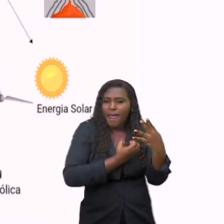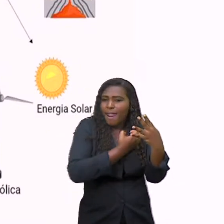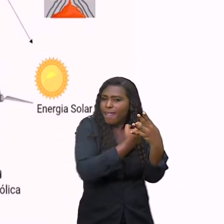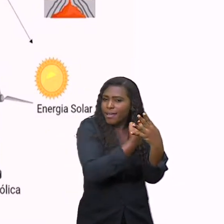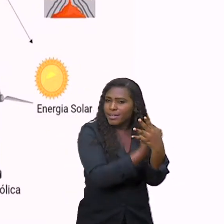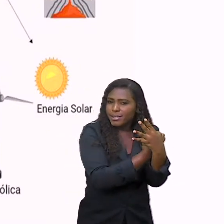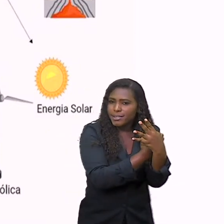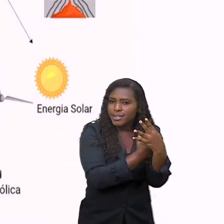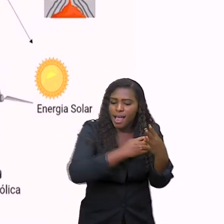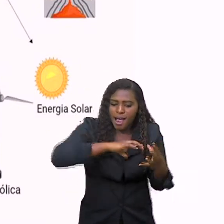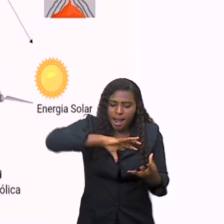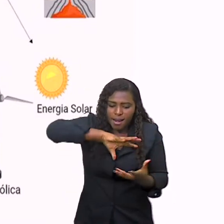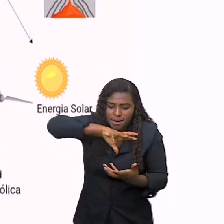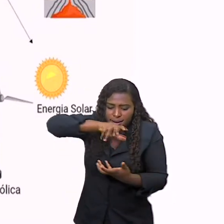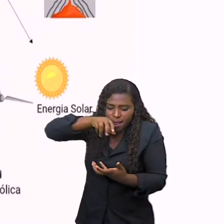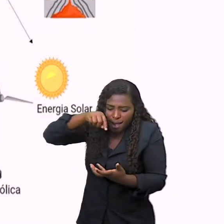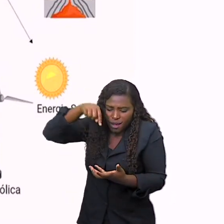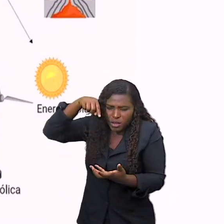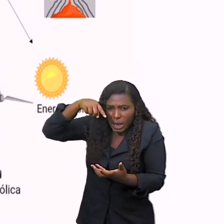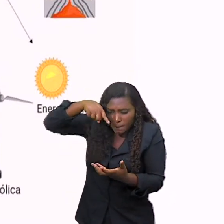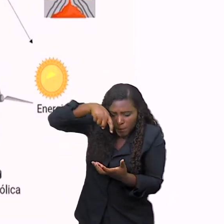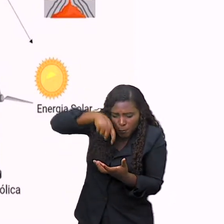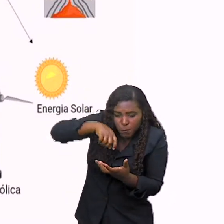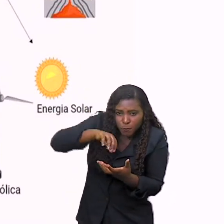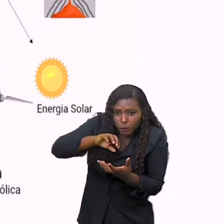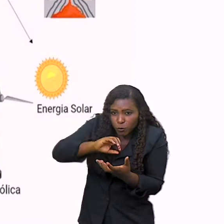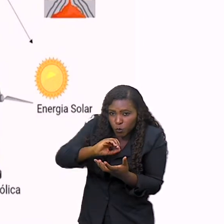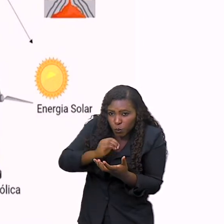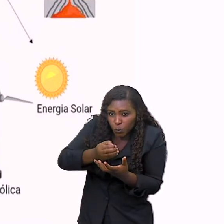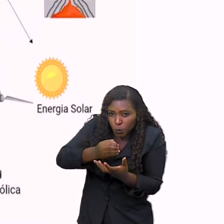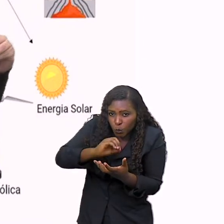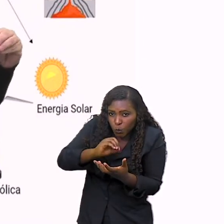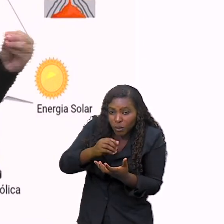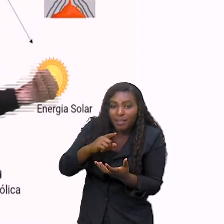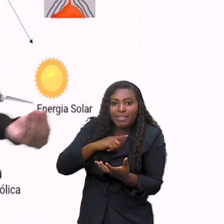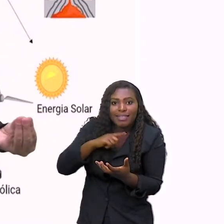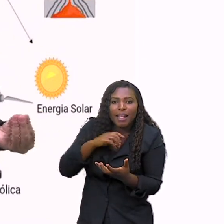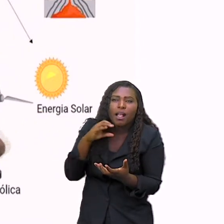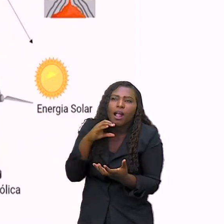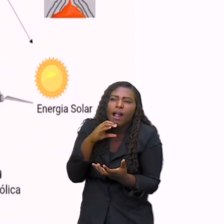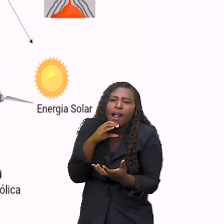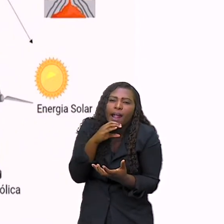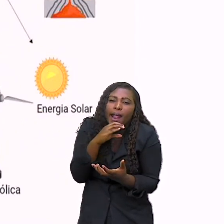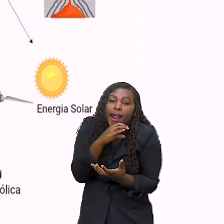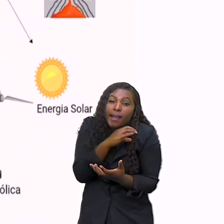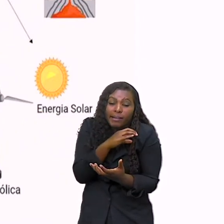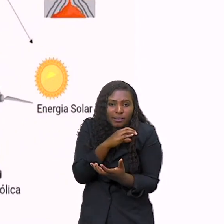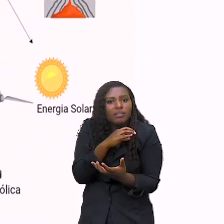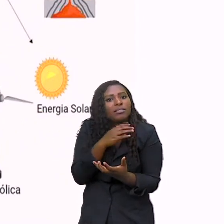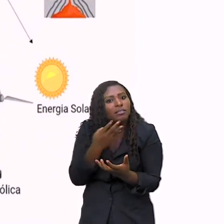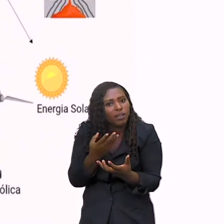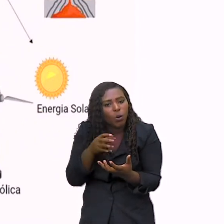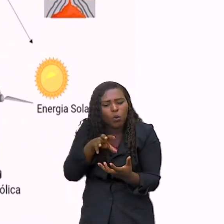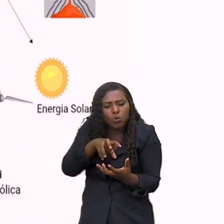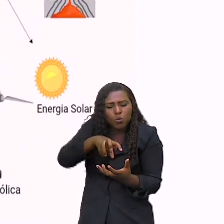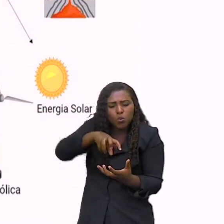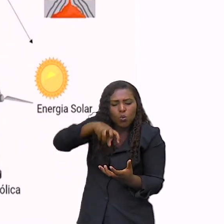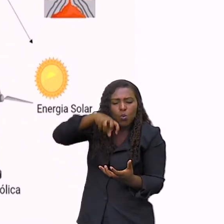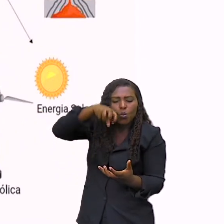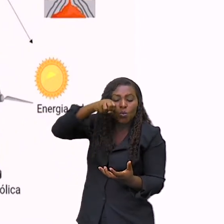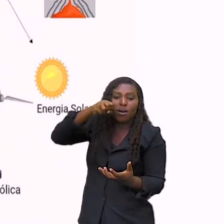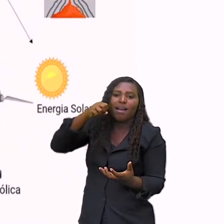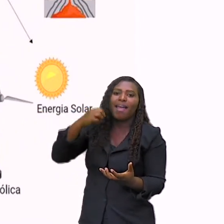do calor do interior da Terra, a biomassa, que vai estar lá sendo